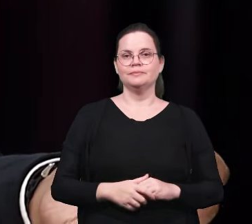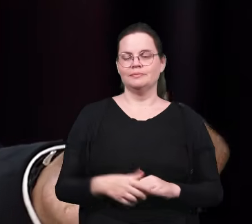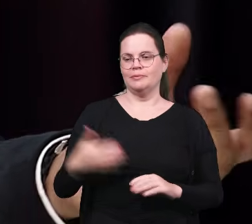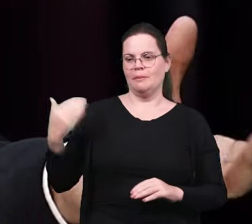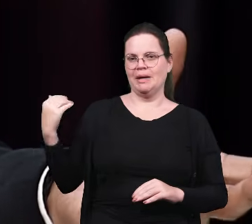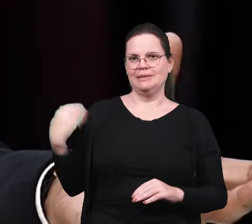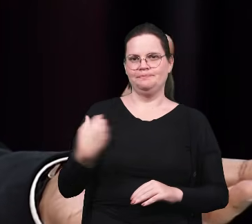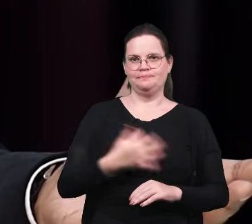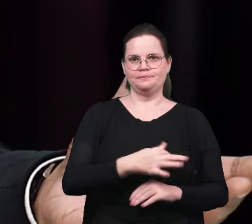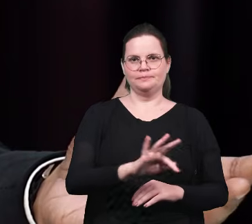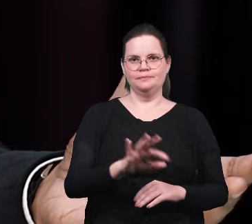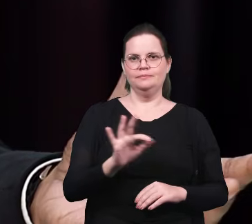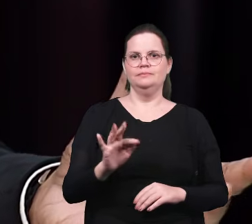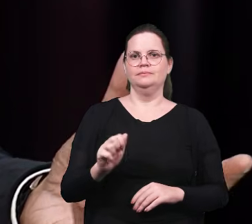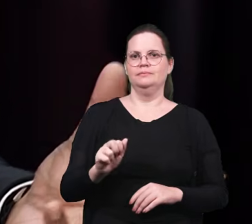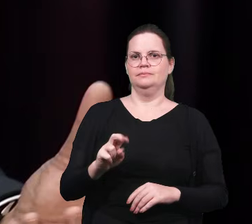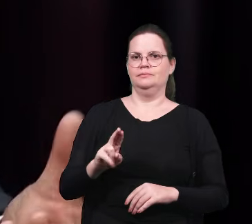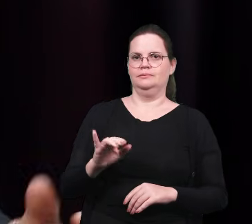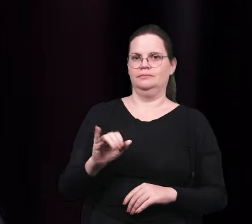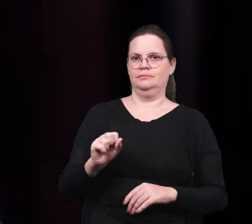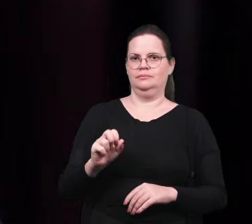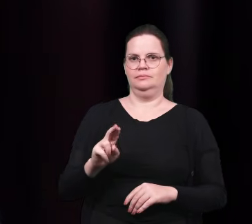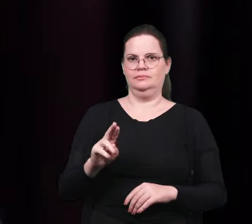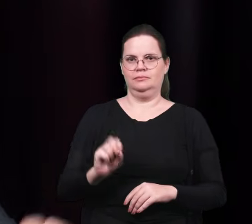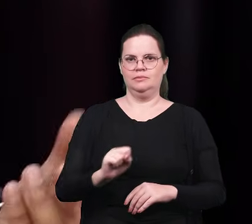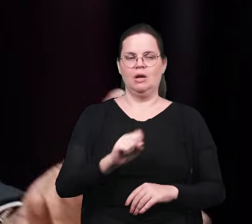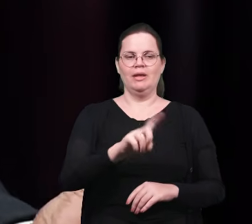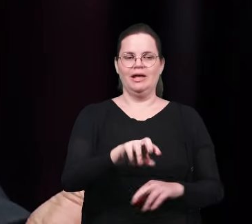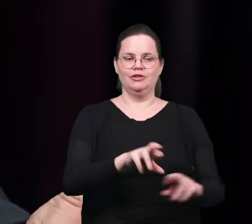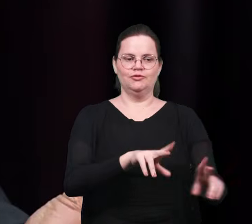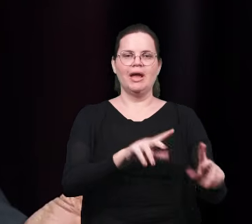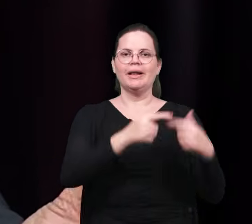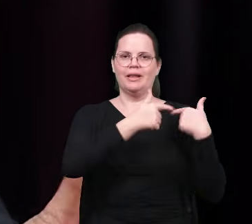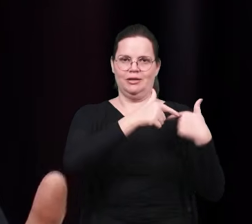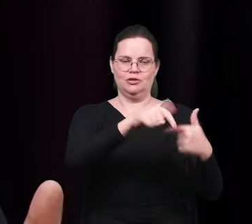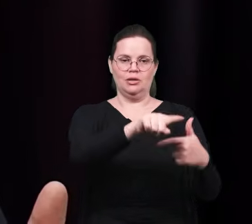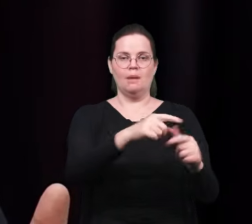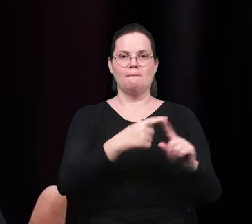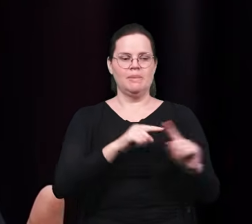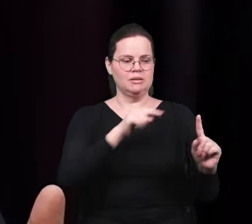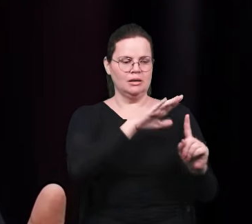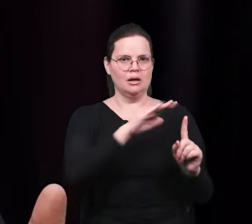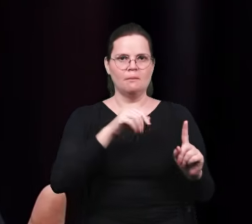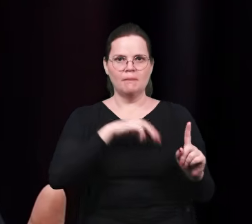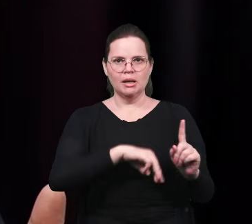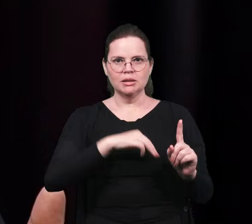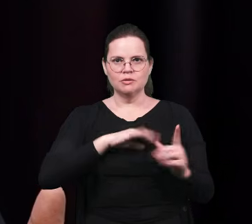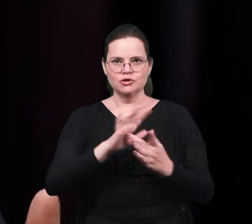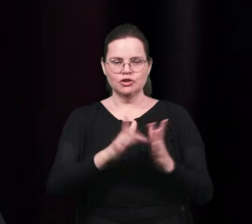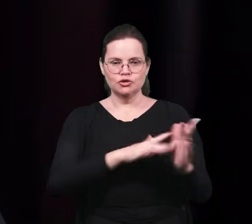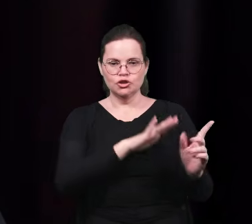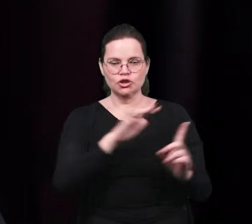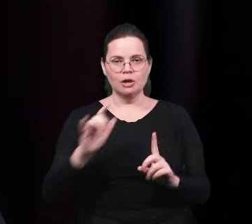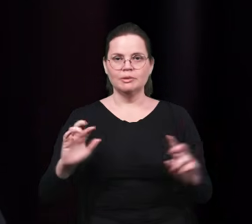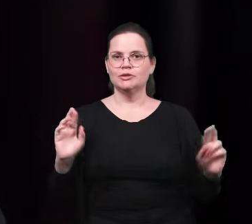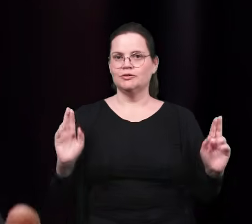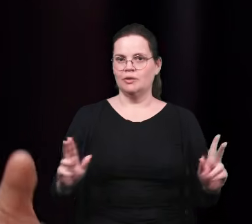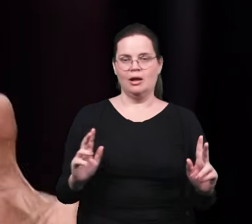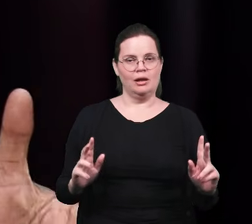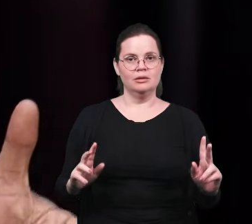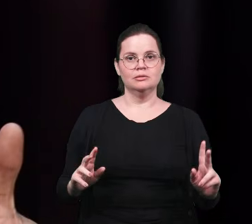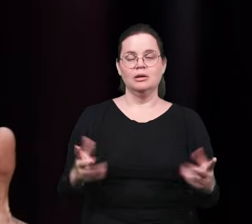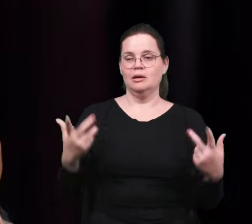dos fariseus, dos mestres, e o que Jesus fez na vida de Mateus e faz na vida do homem hoje. O